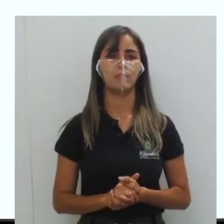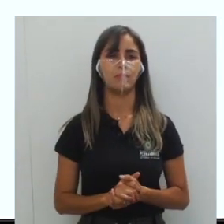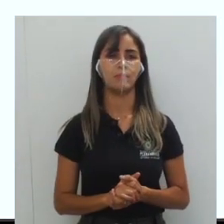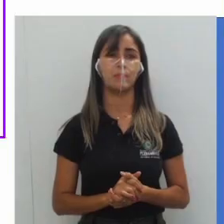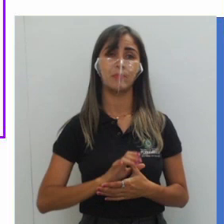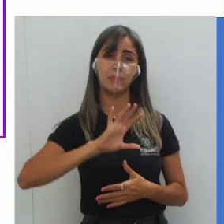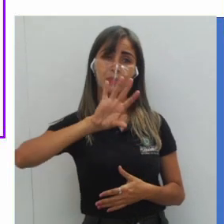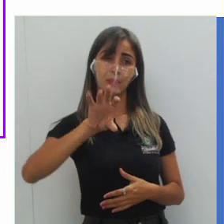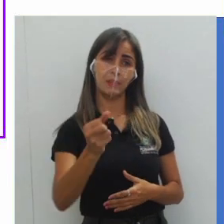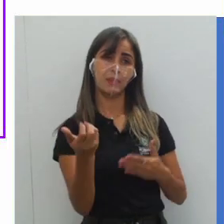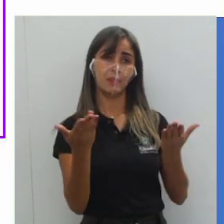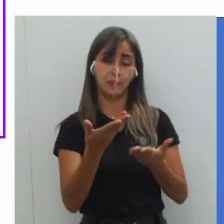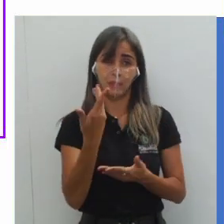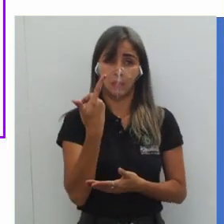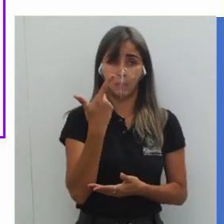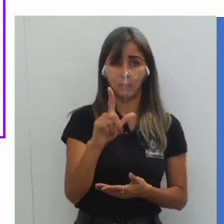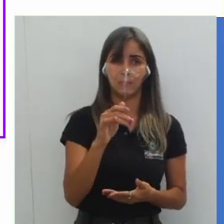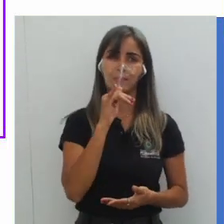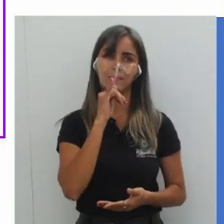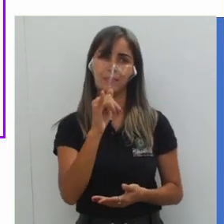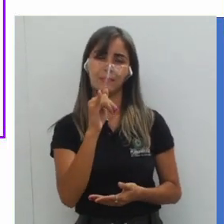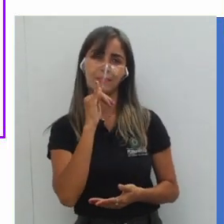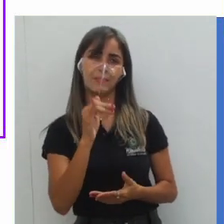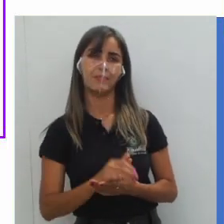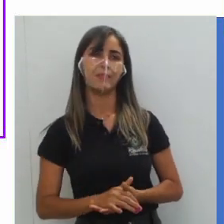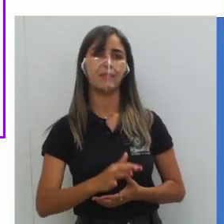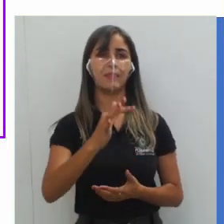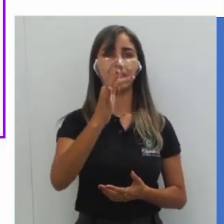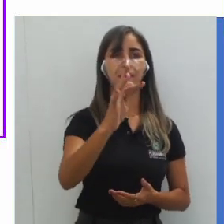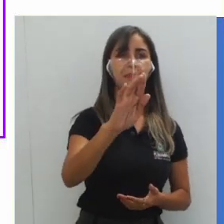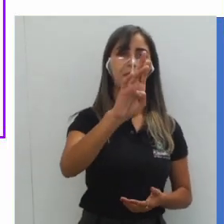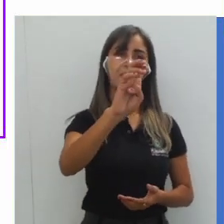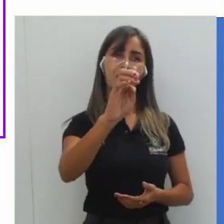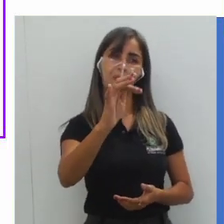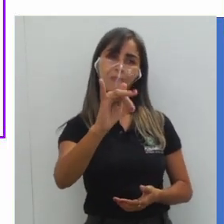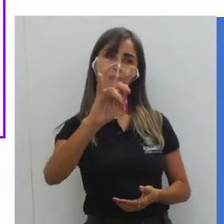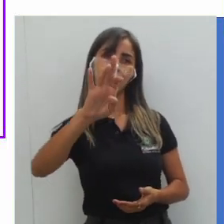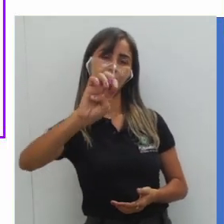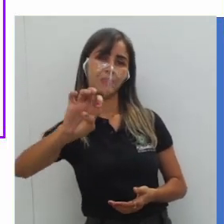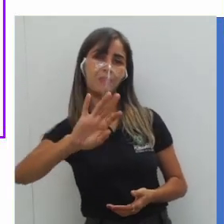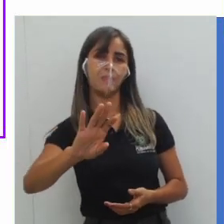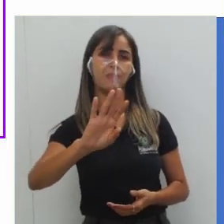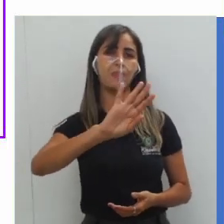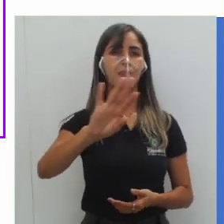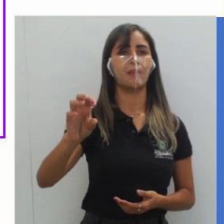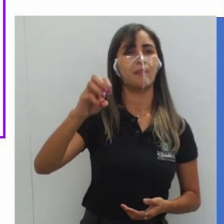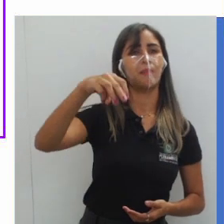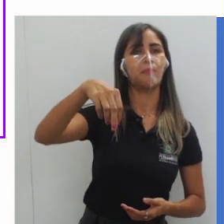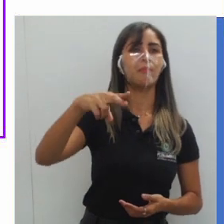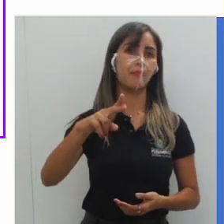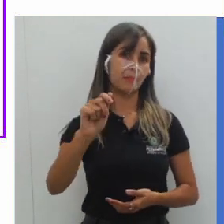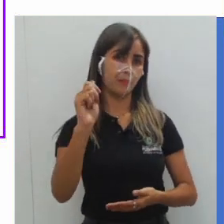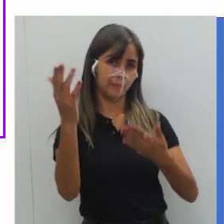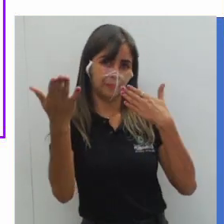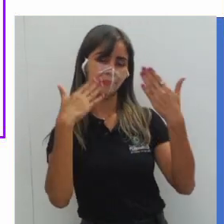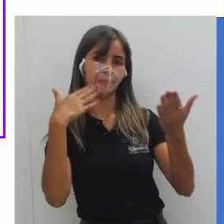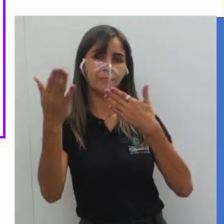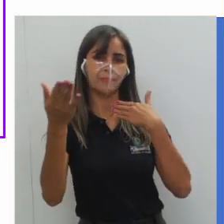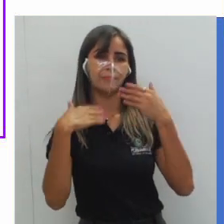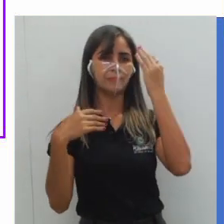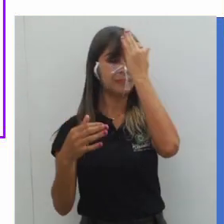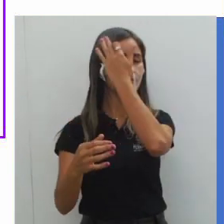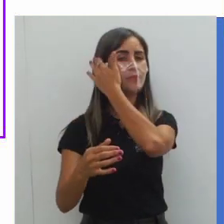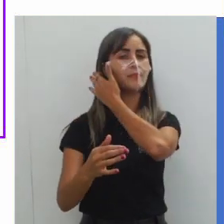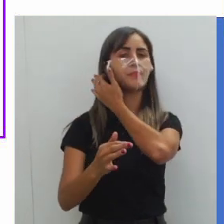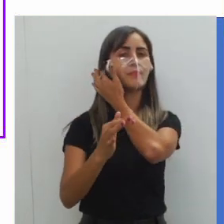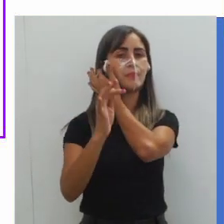jeitinho. Pegando agora o outro exemplo, a gente tem aí Free Fire e Among Us, e o comparativo que a gente vai usar vai ser